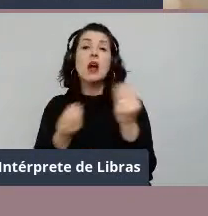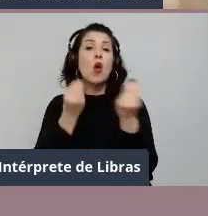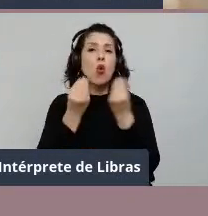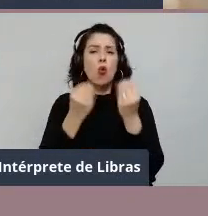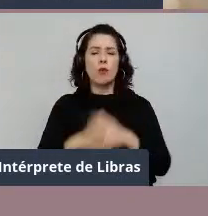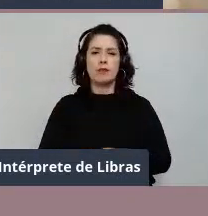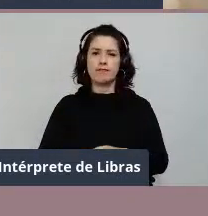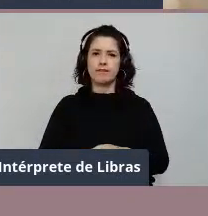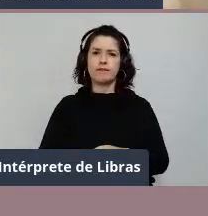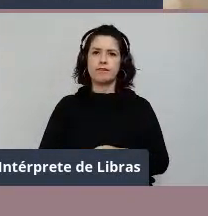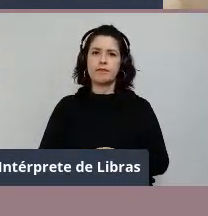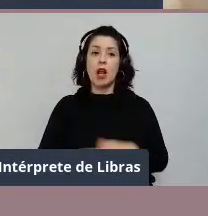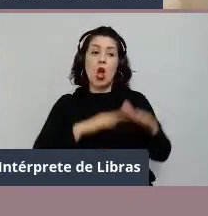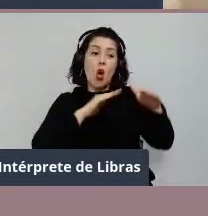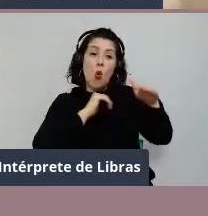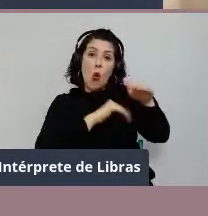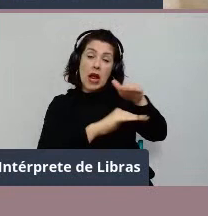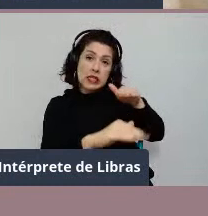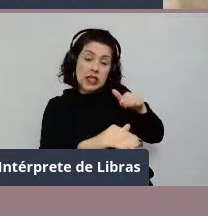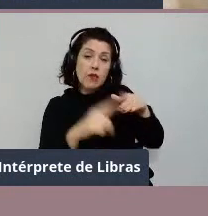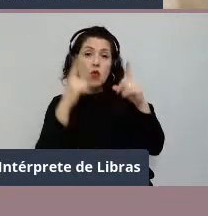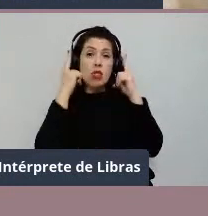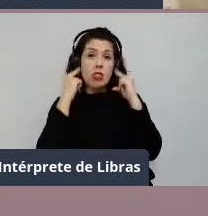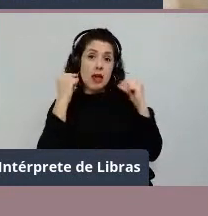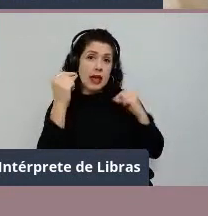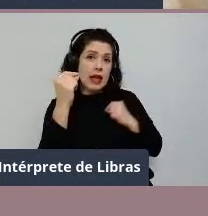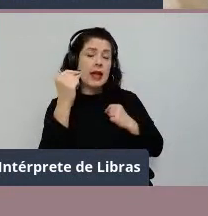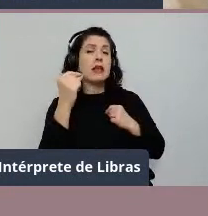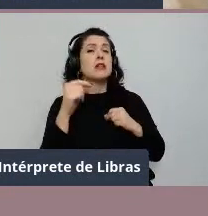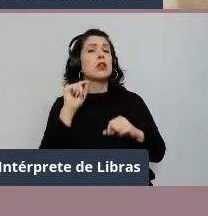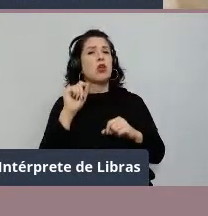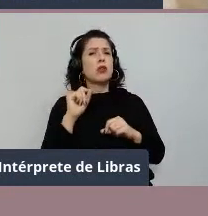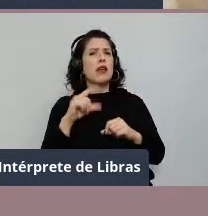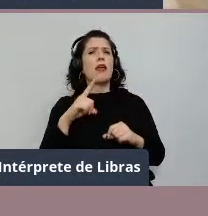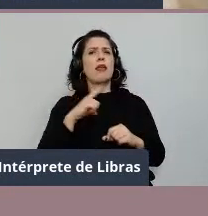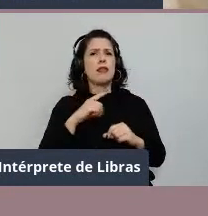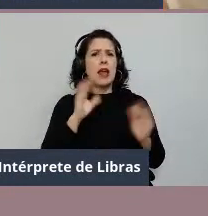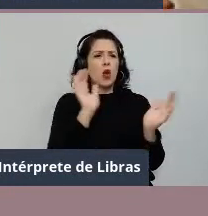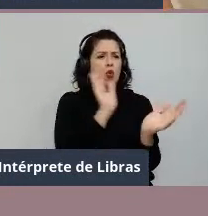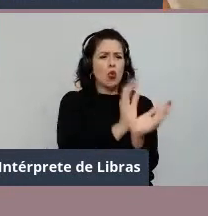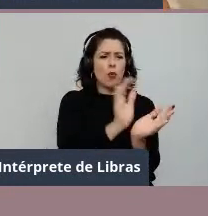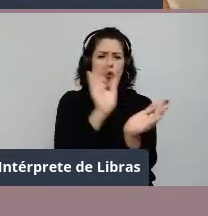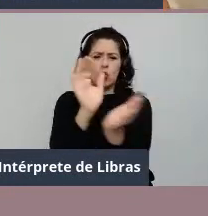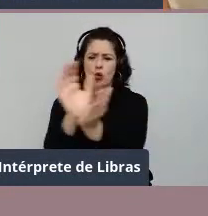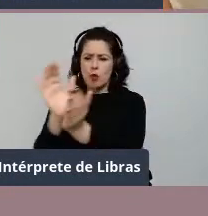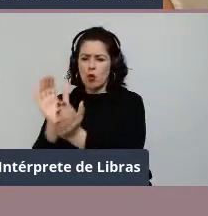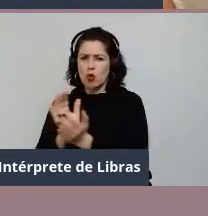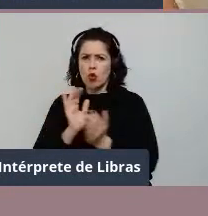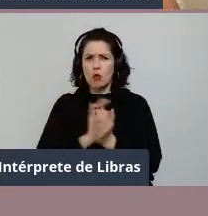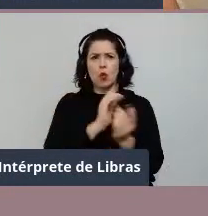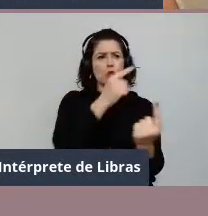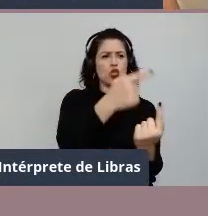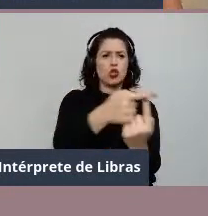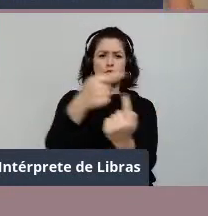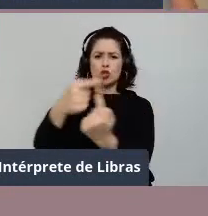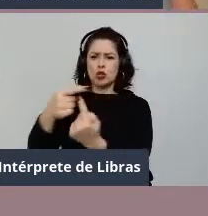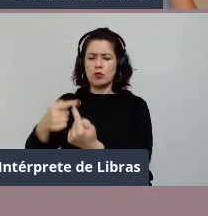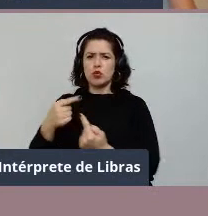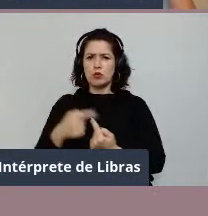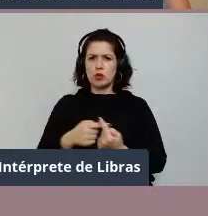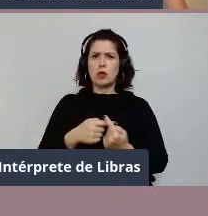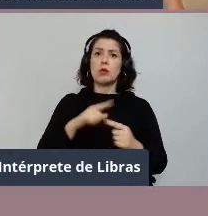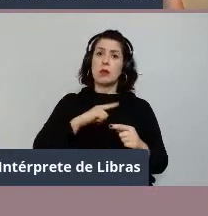O acervo da Clarice está organizado por tipos documentais, arranjado em séries. Aqui